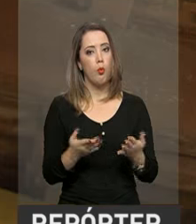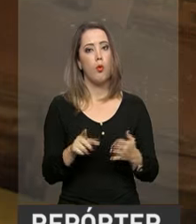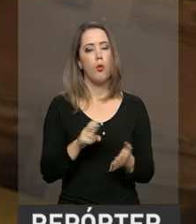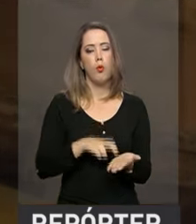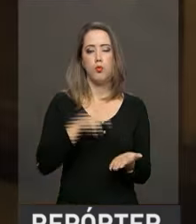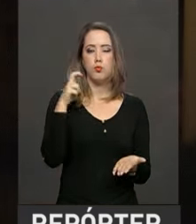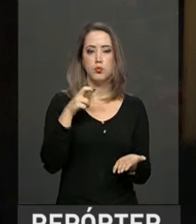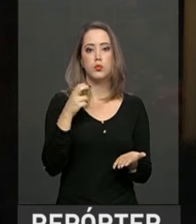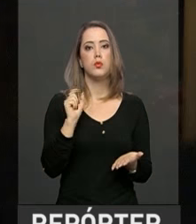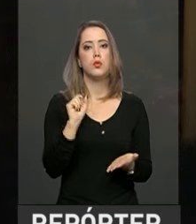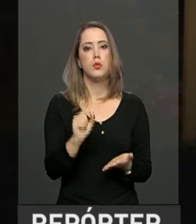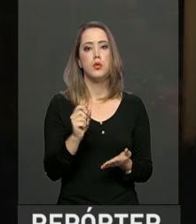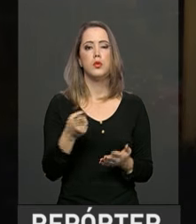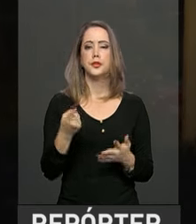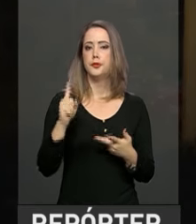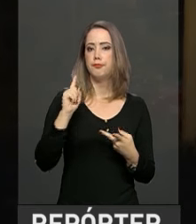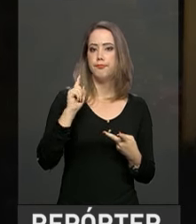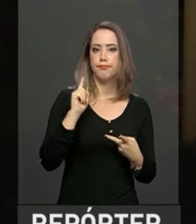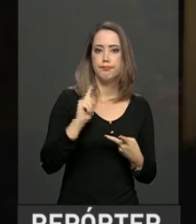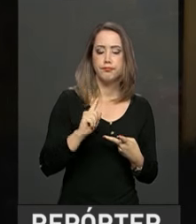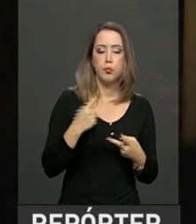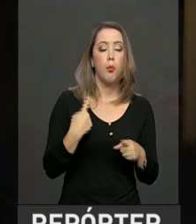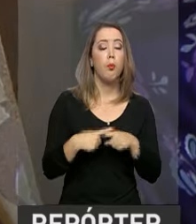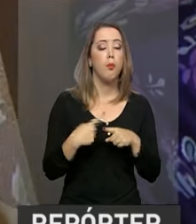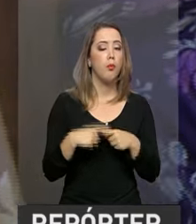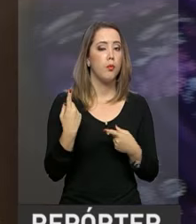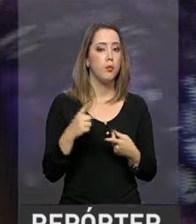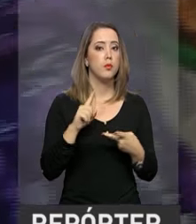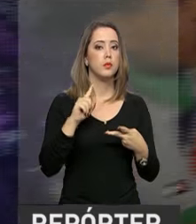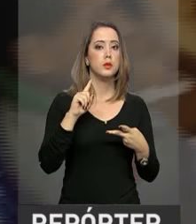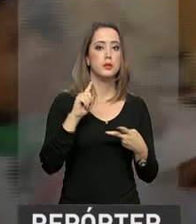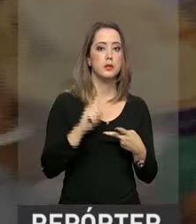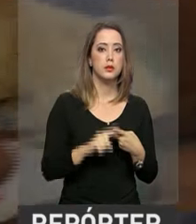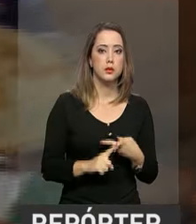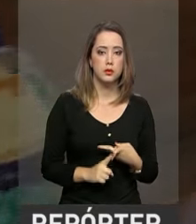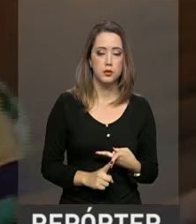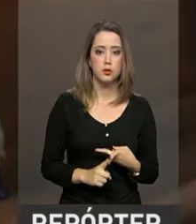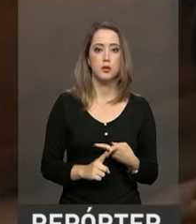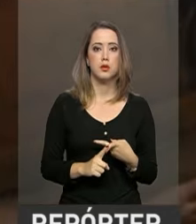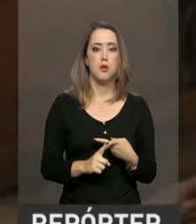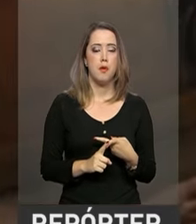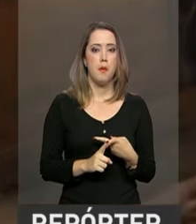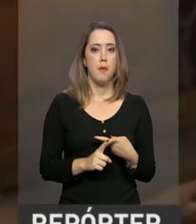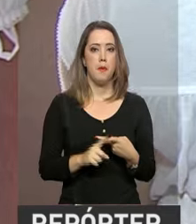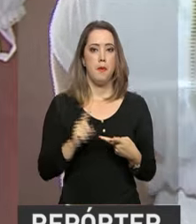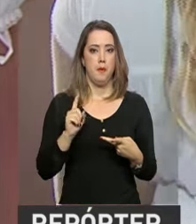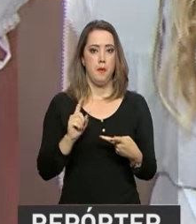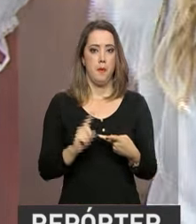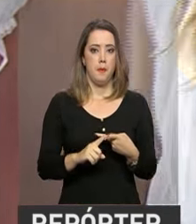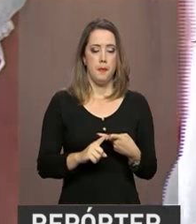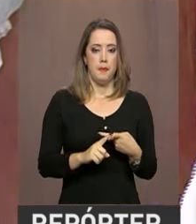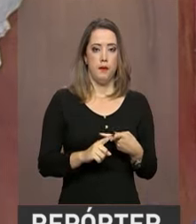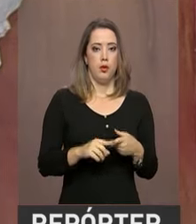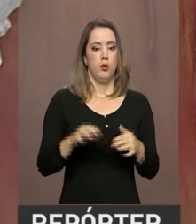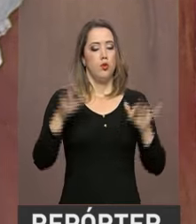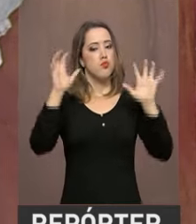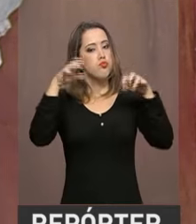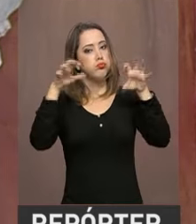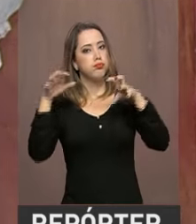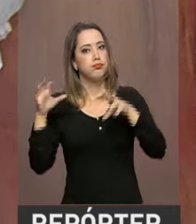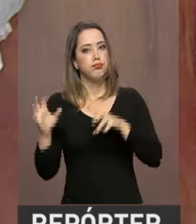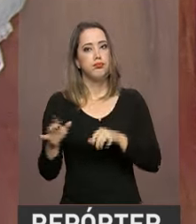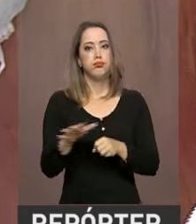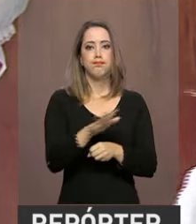pela manhã. E entre os fatores aí que foram anunciados e que contribuíram paraa manutenção dessa bandeira verde, está aí o nível de chuvas, que